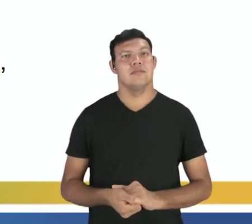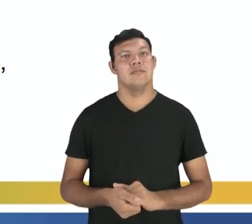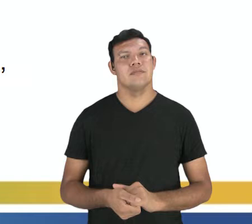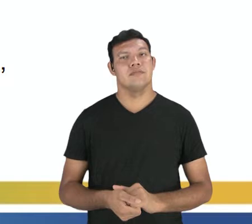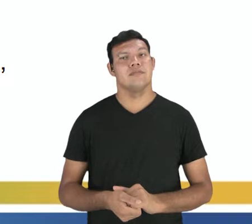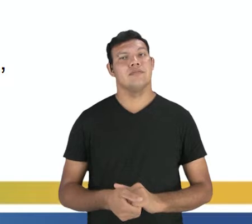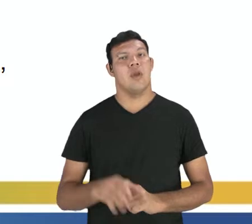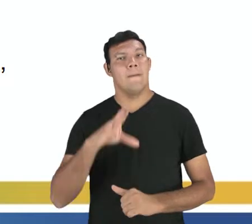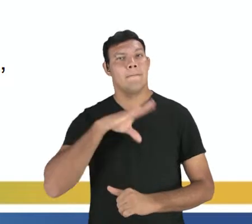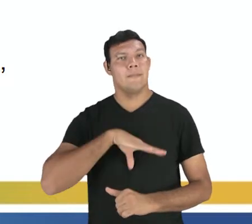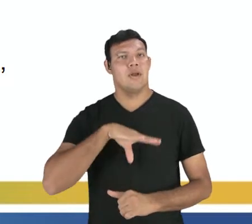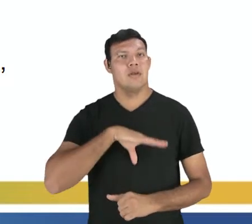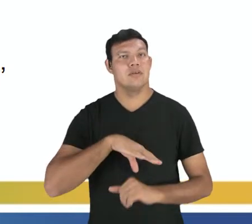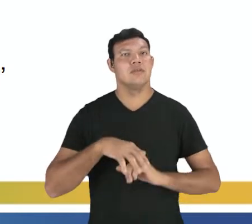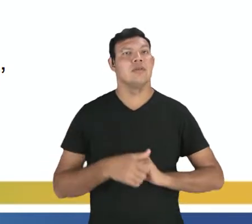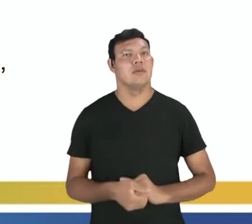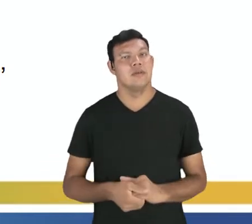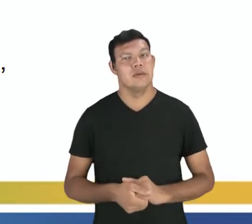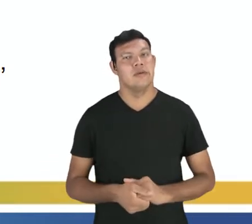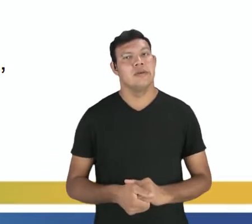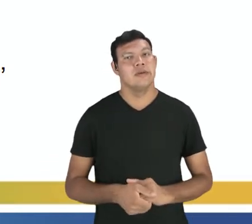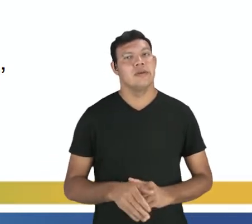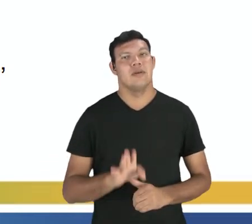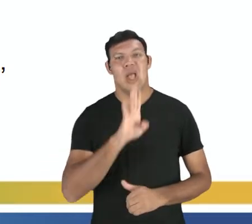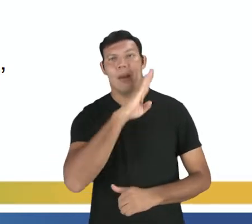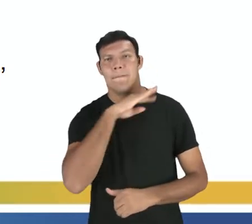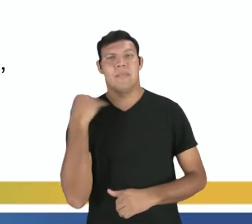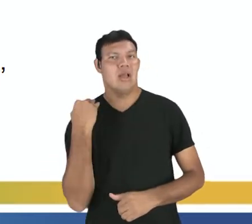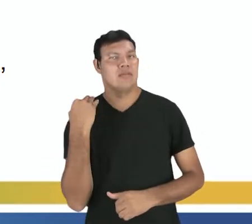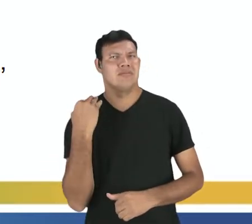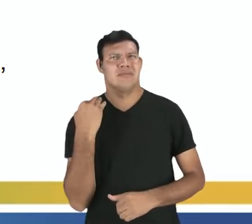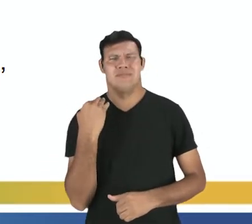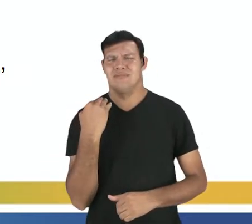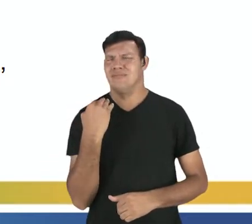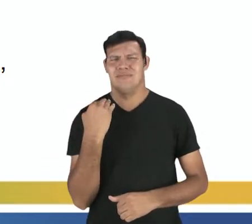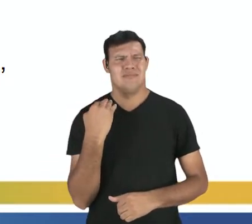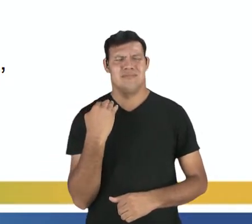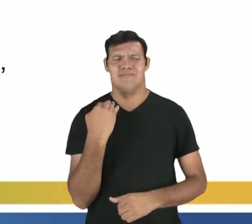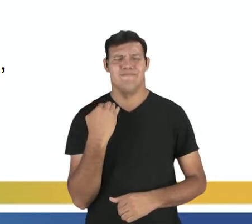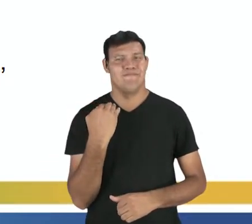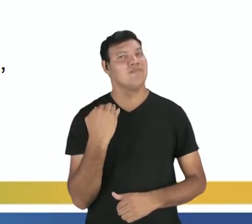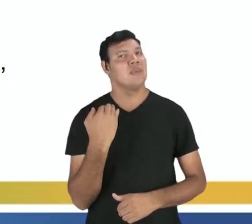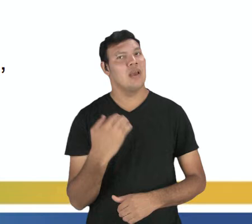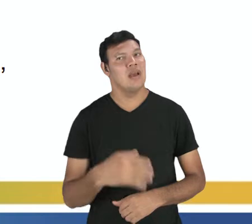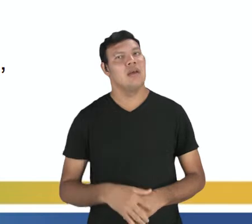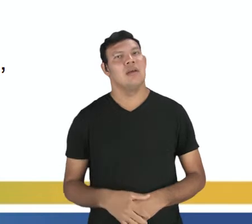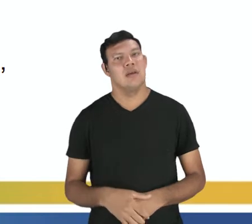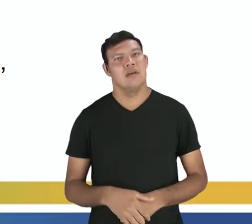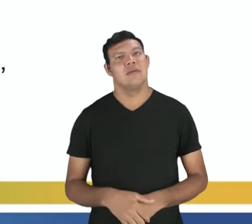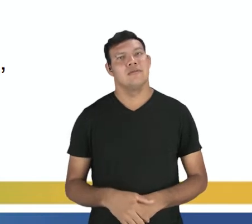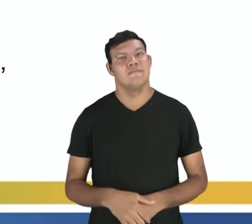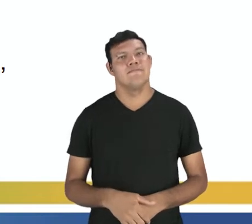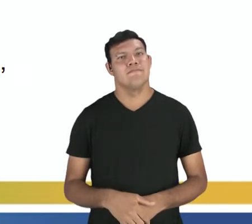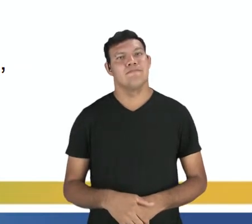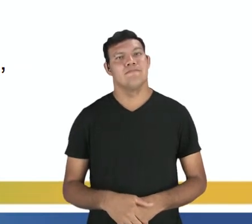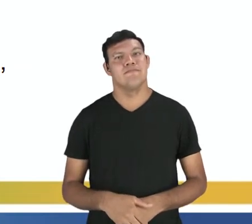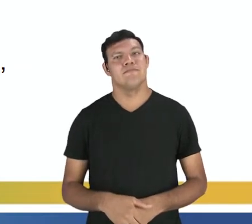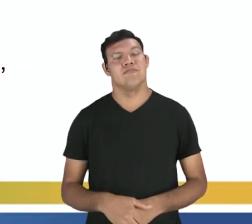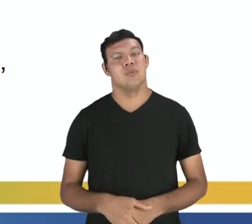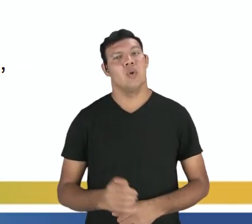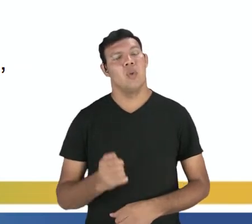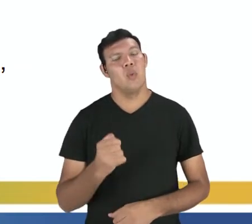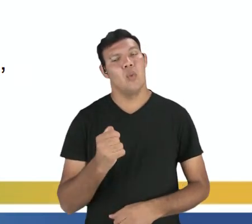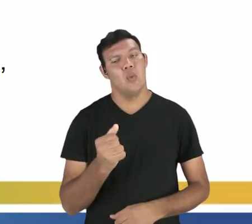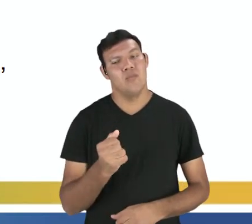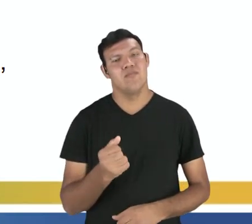pessoa pode também usar outras expressões, né? Em língua inglesa, um correspondente aí para esse o uso do